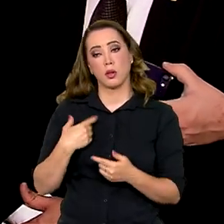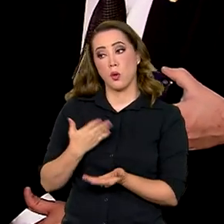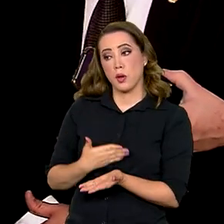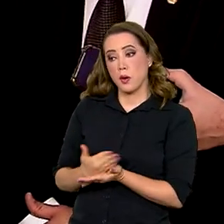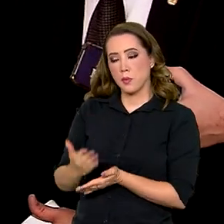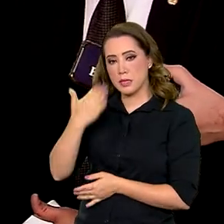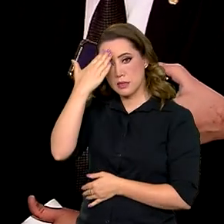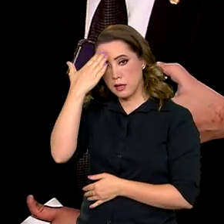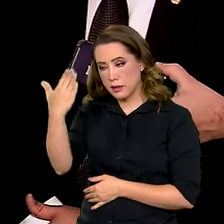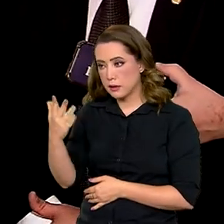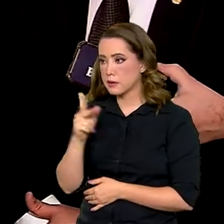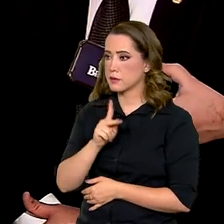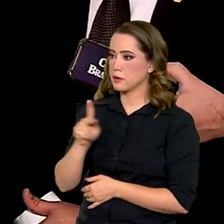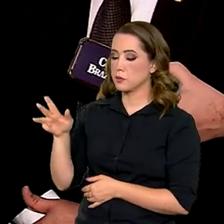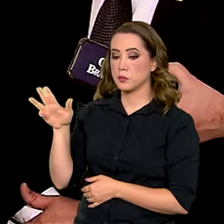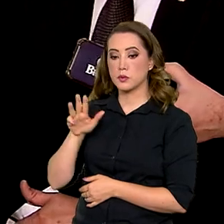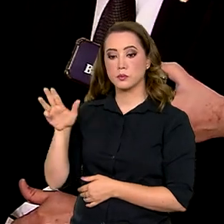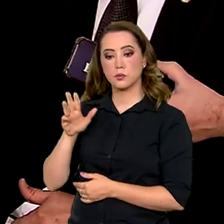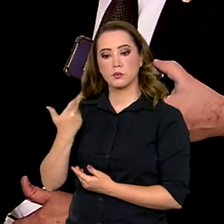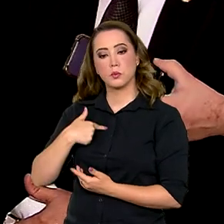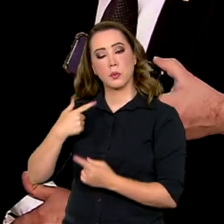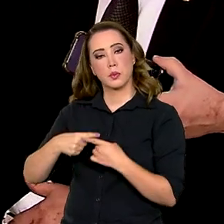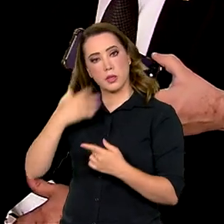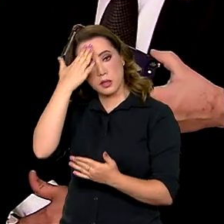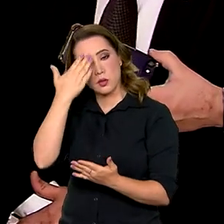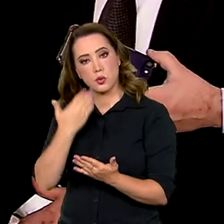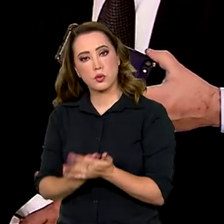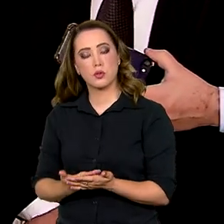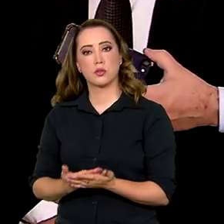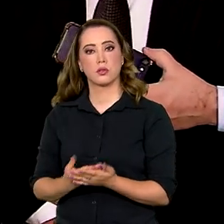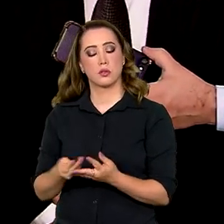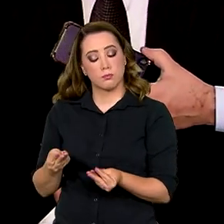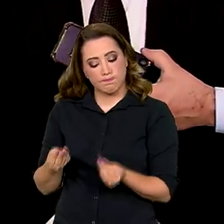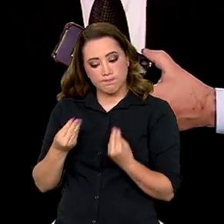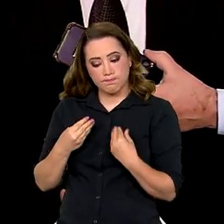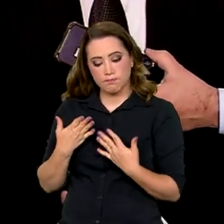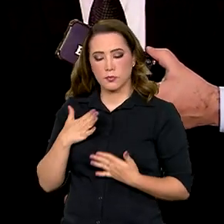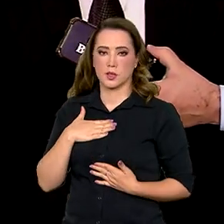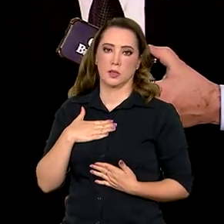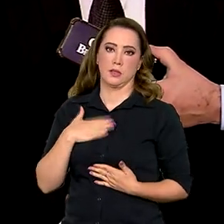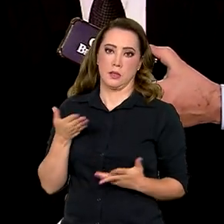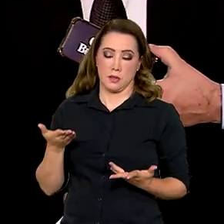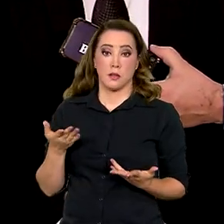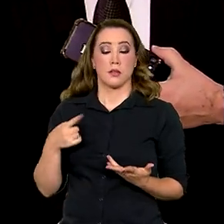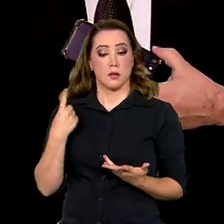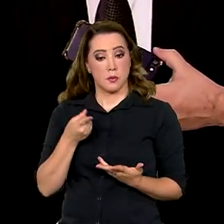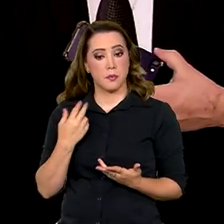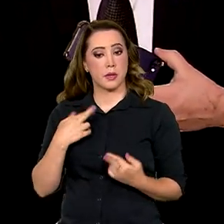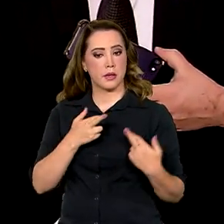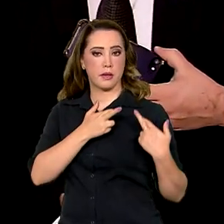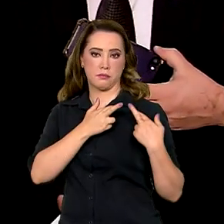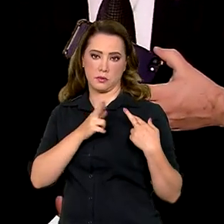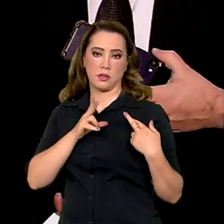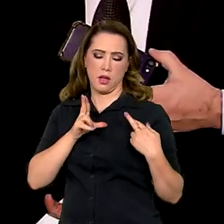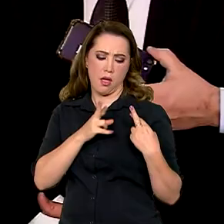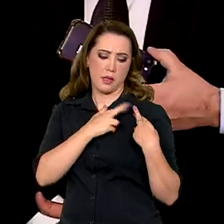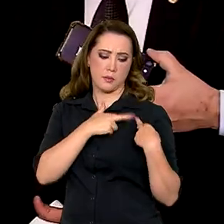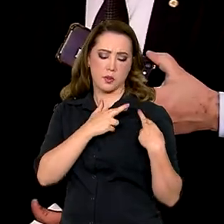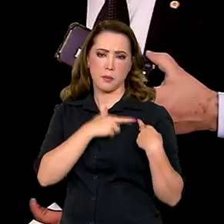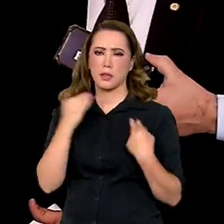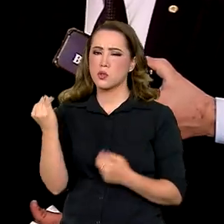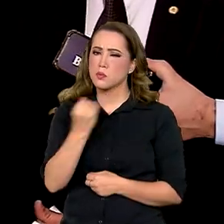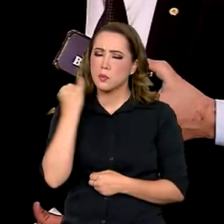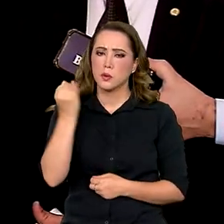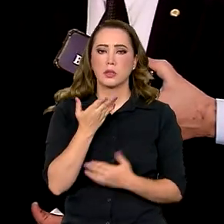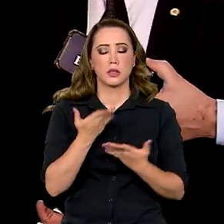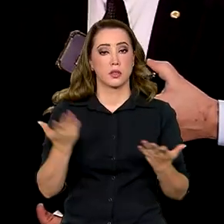agradecimento ao presidente Lula pela confiança que nos deposita para assumir uma responsabilidade tão grande